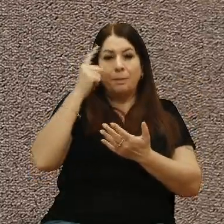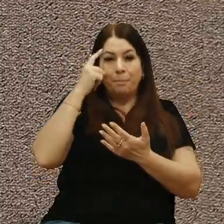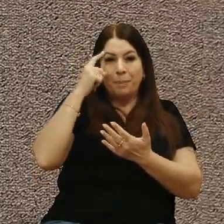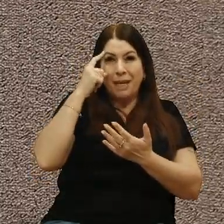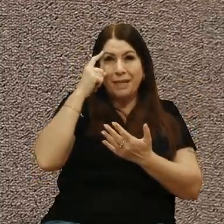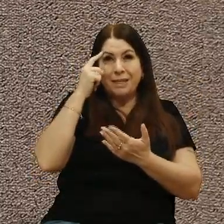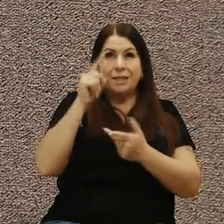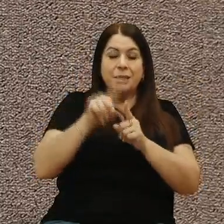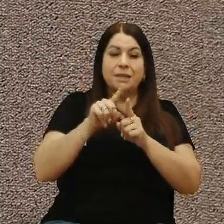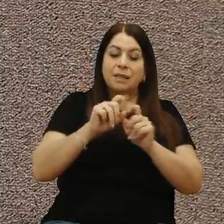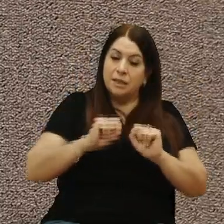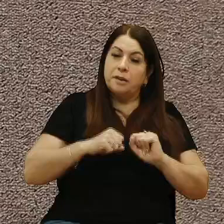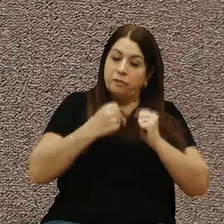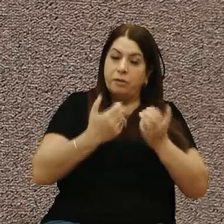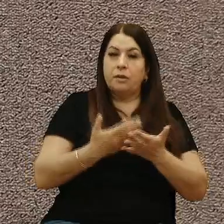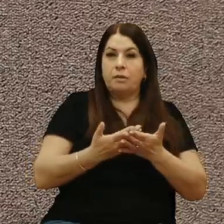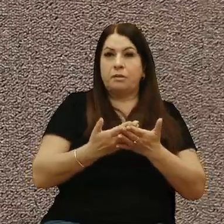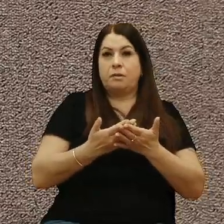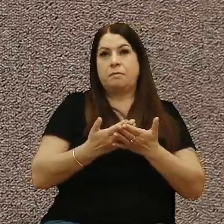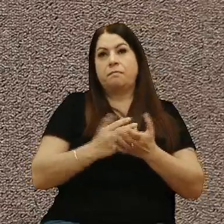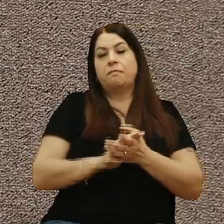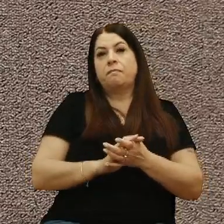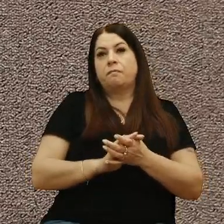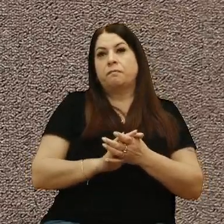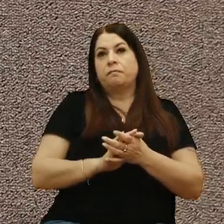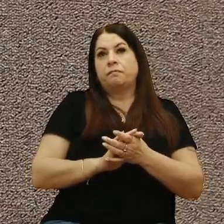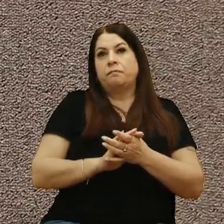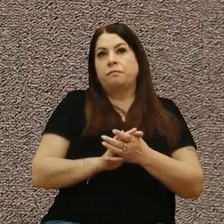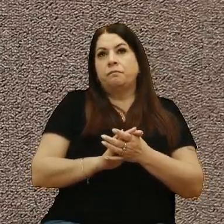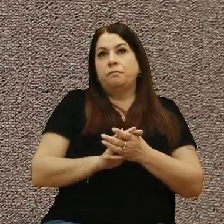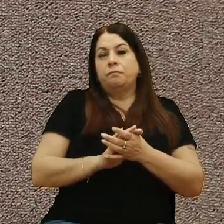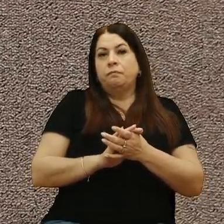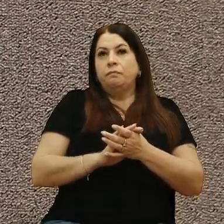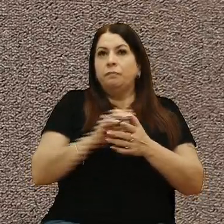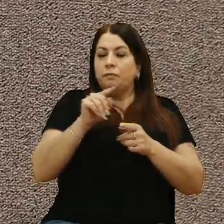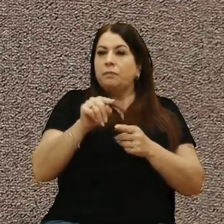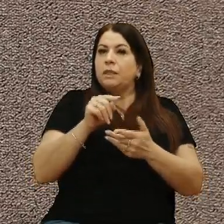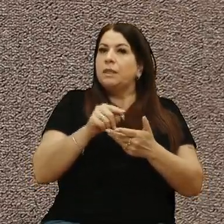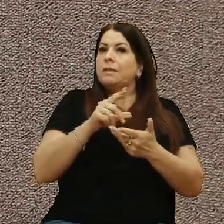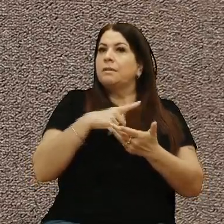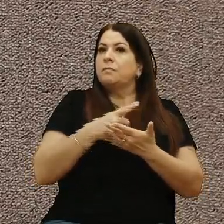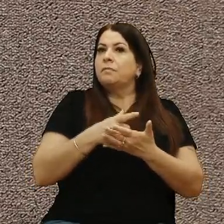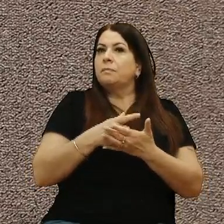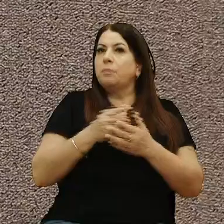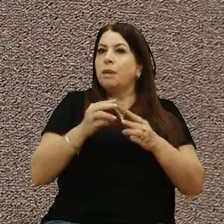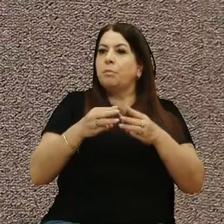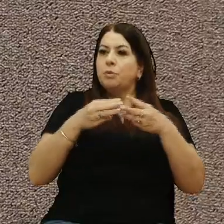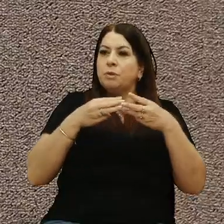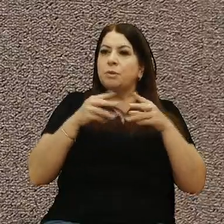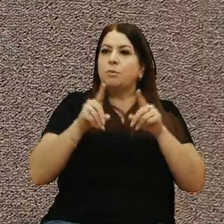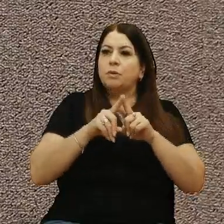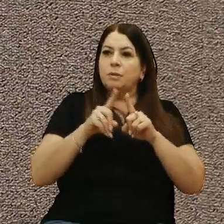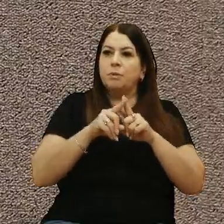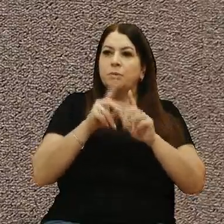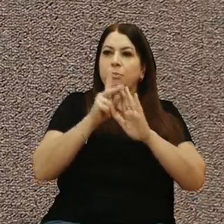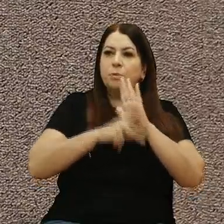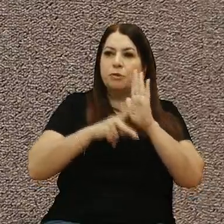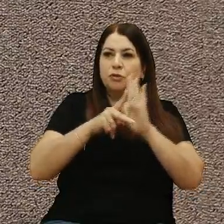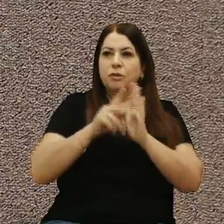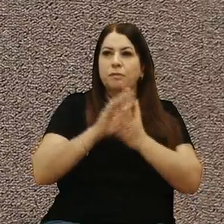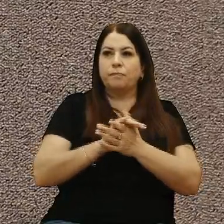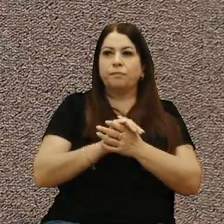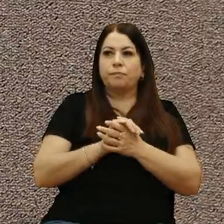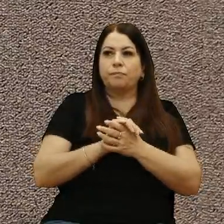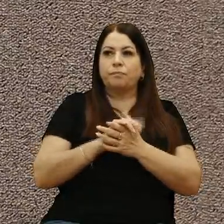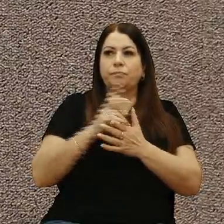e que a gente defende. Ou seja, literalmente, pela moção e pelo projeto